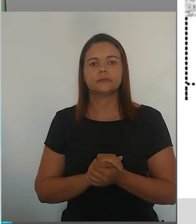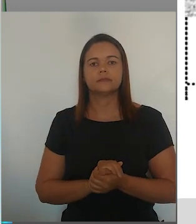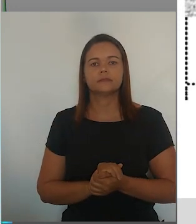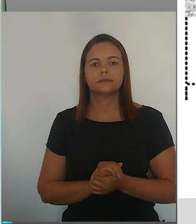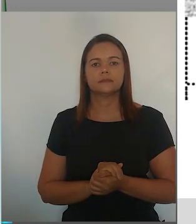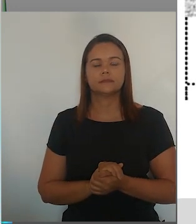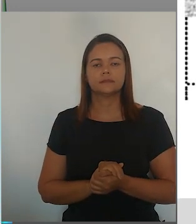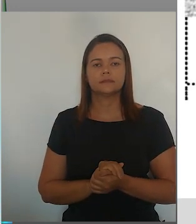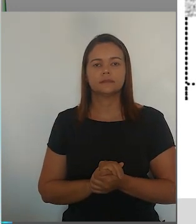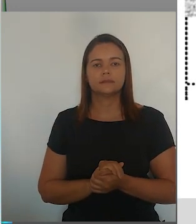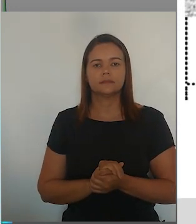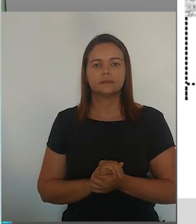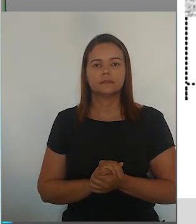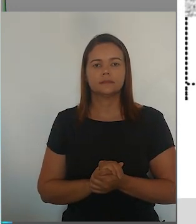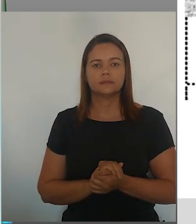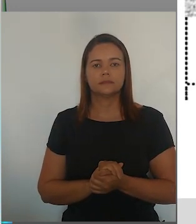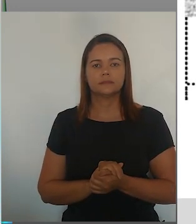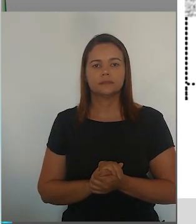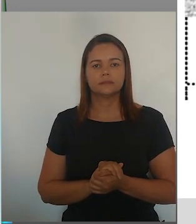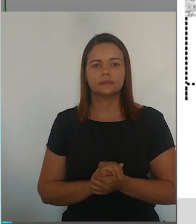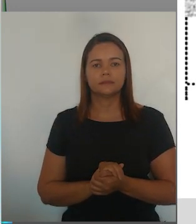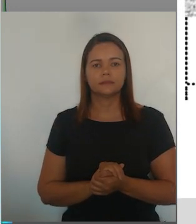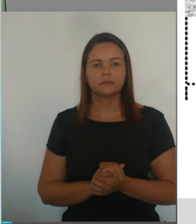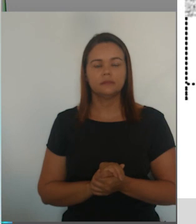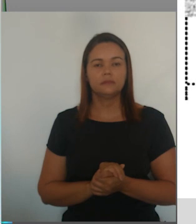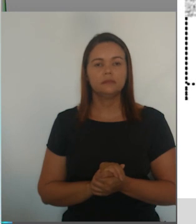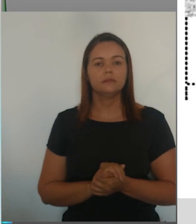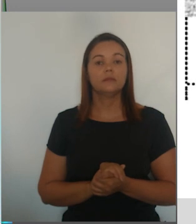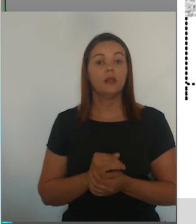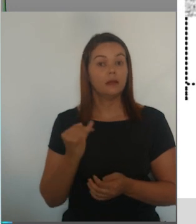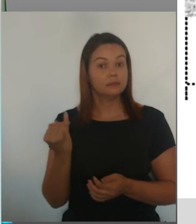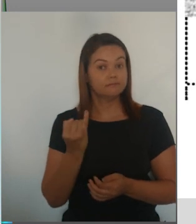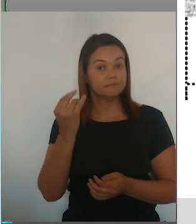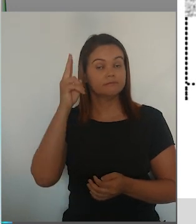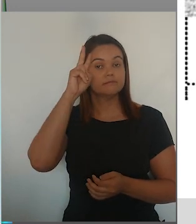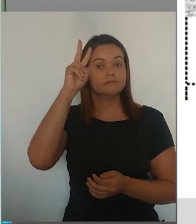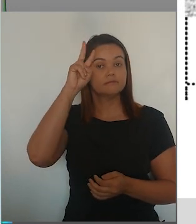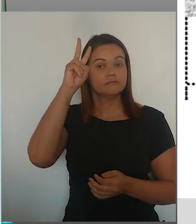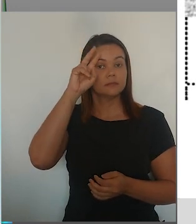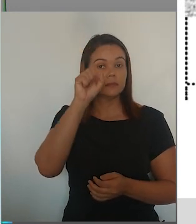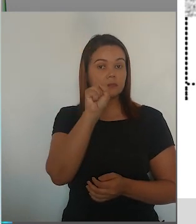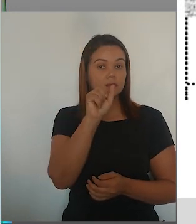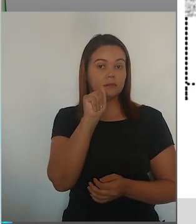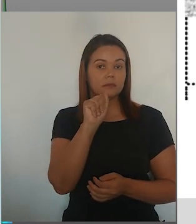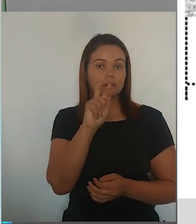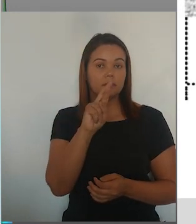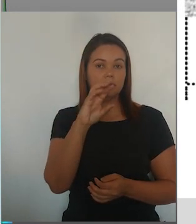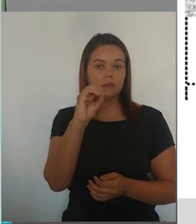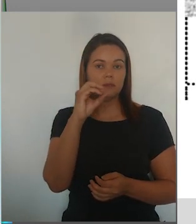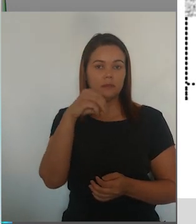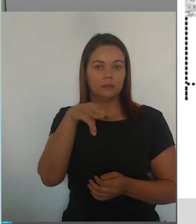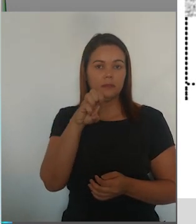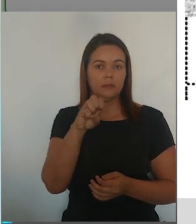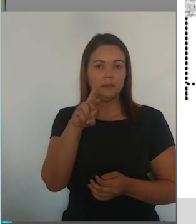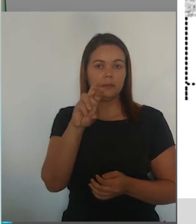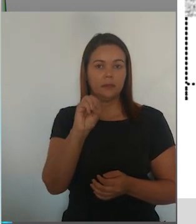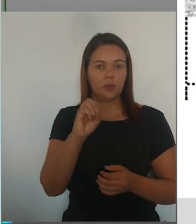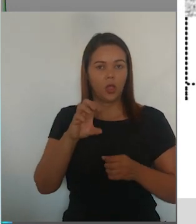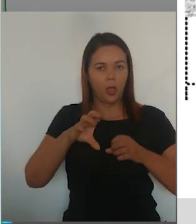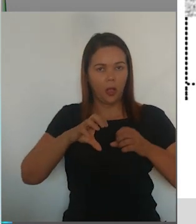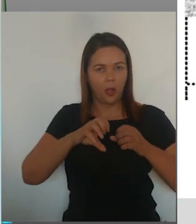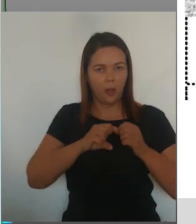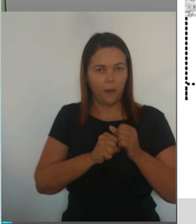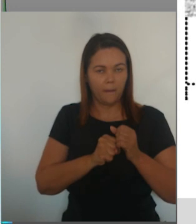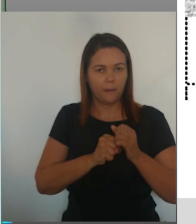bandas I e A e os seus constituintes. Vale a pena ressaltar que o sarcômero, que é